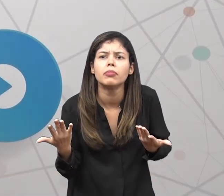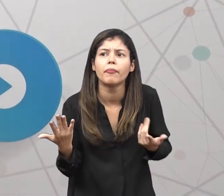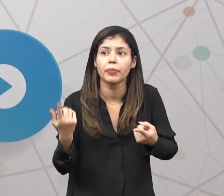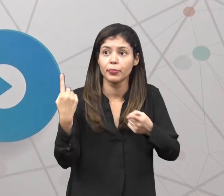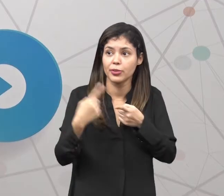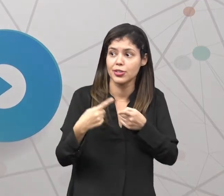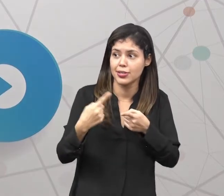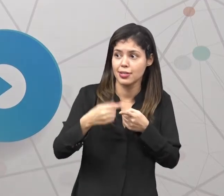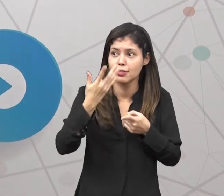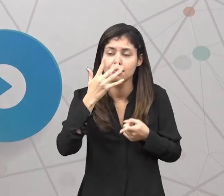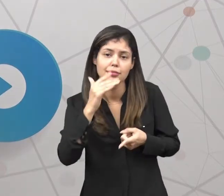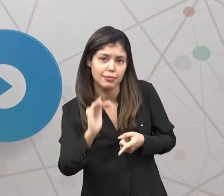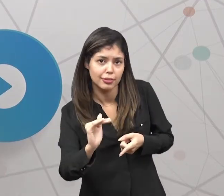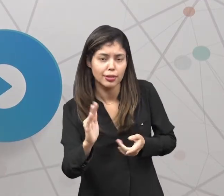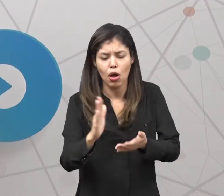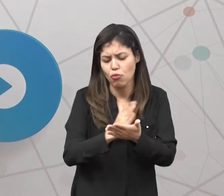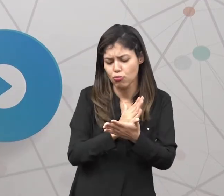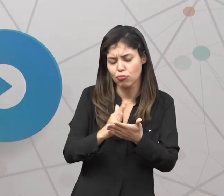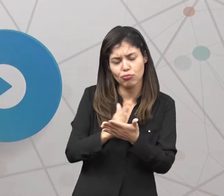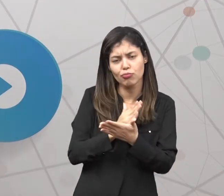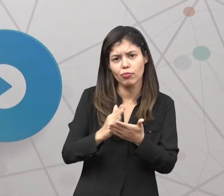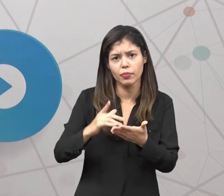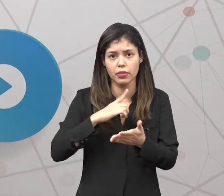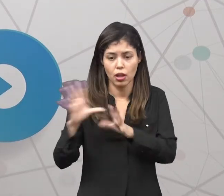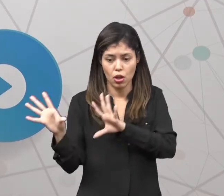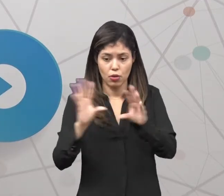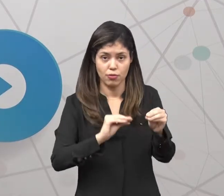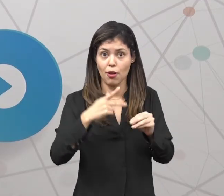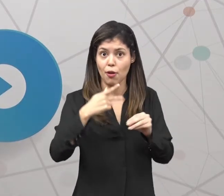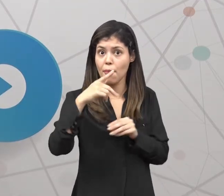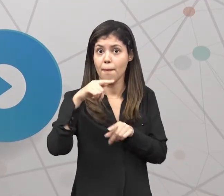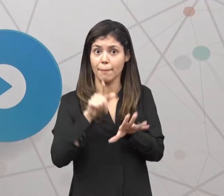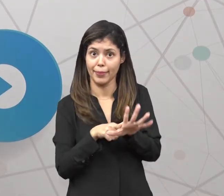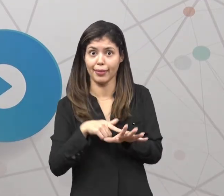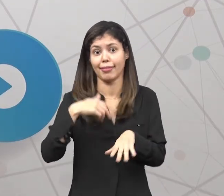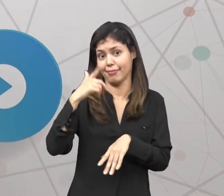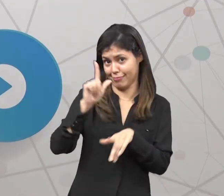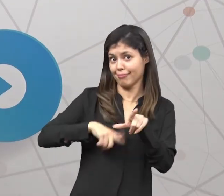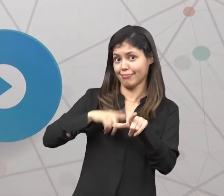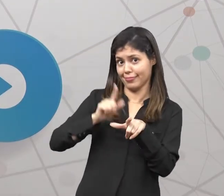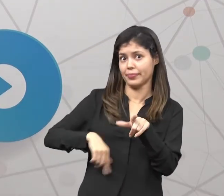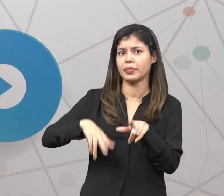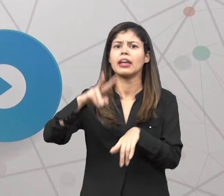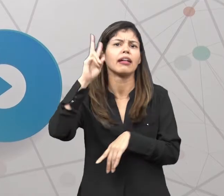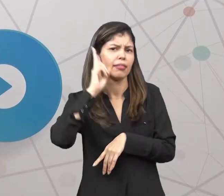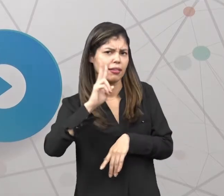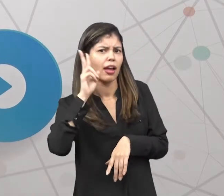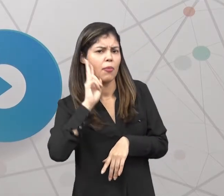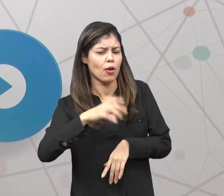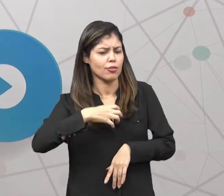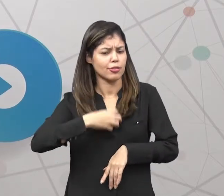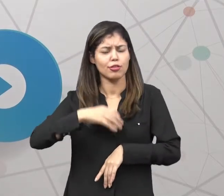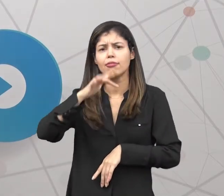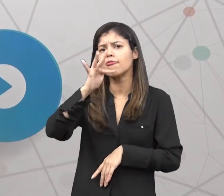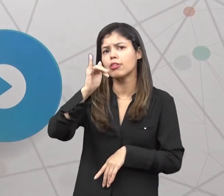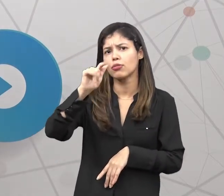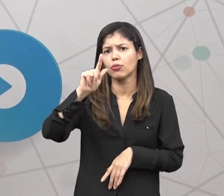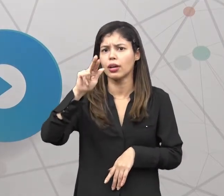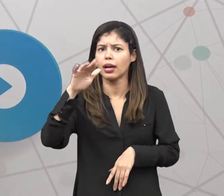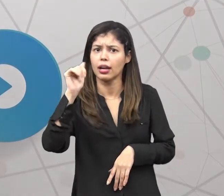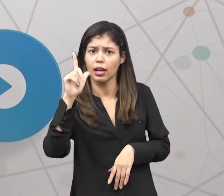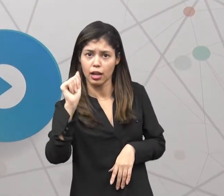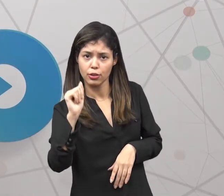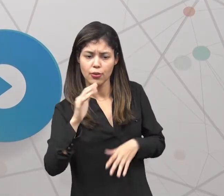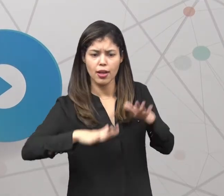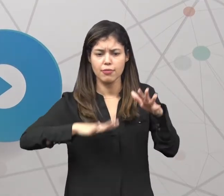Porque a criança, né, algumas crianças, muitas vezes levam tudo ao pé da letra. Lembra que nós falamos do sentido figurado e o sentido real, né? Às vezes